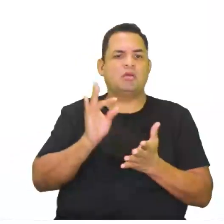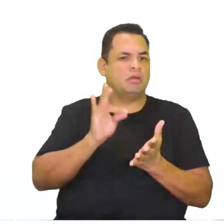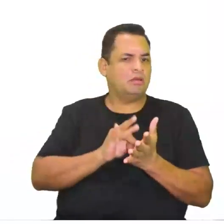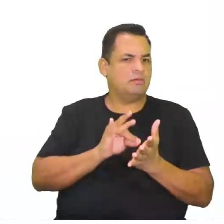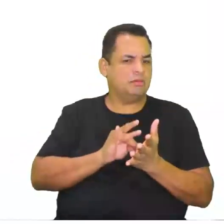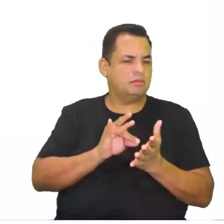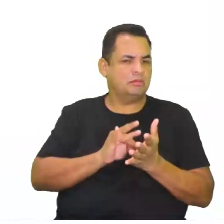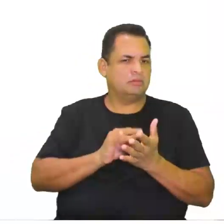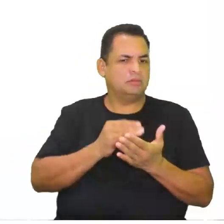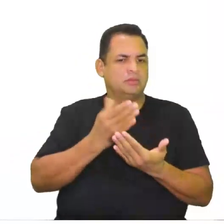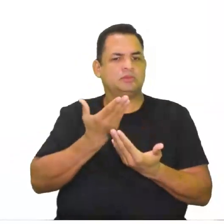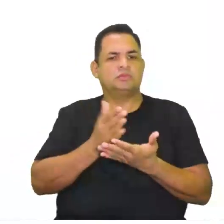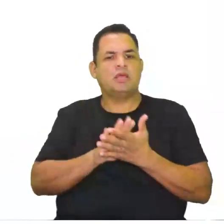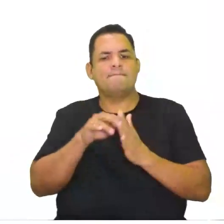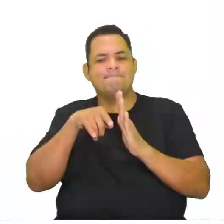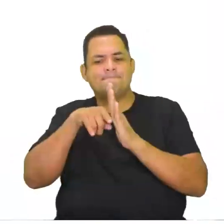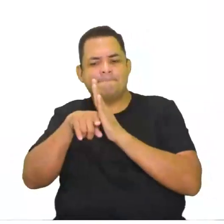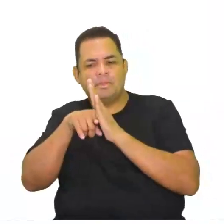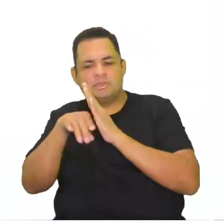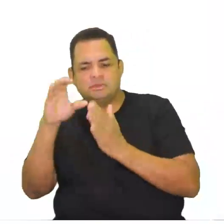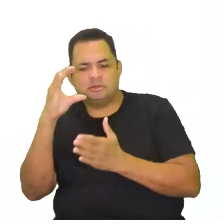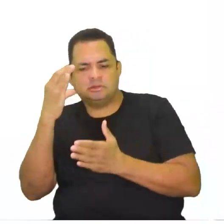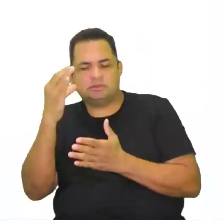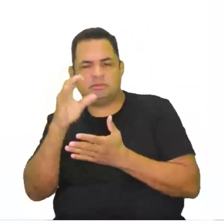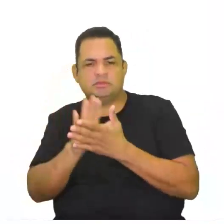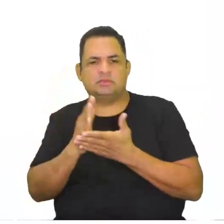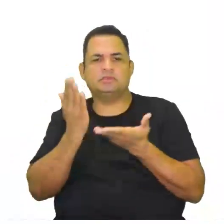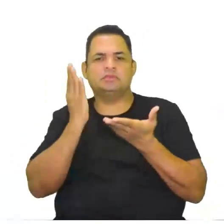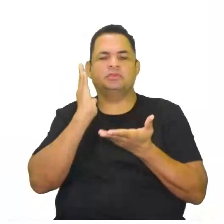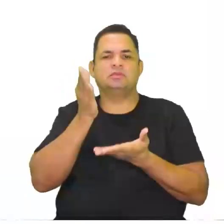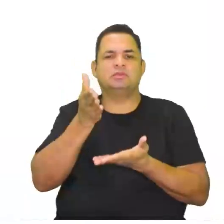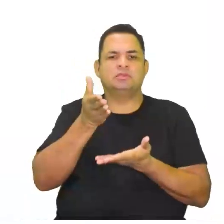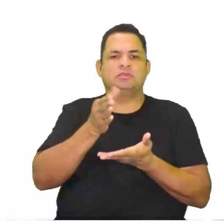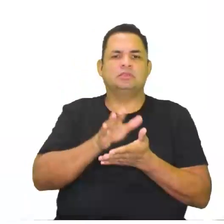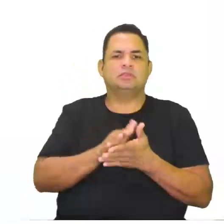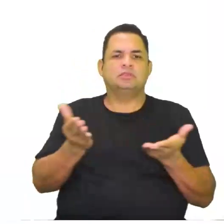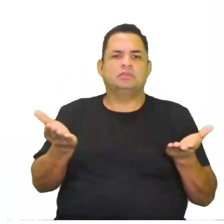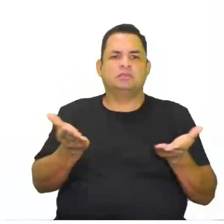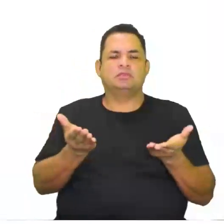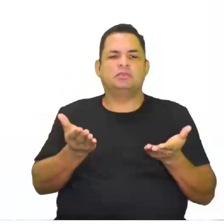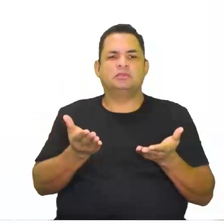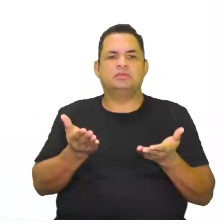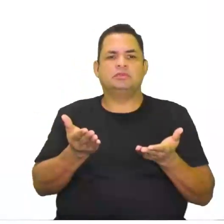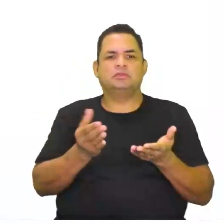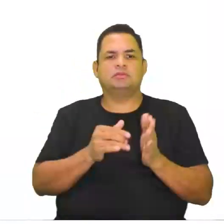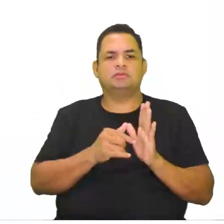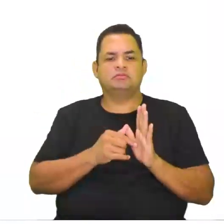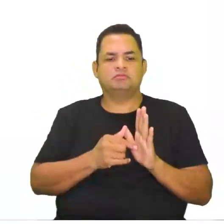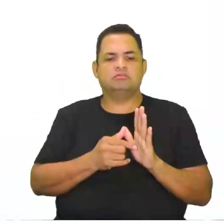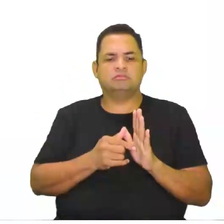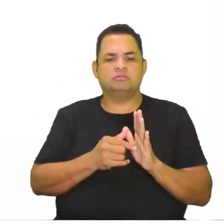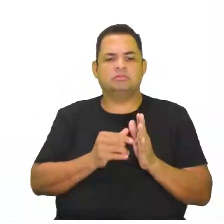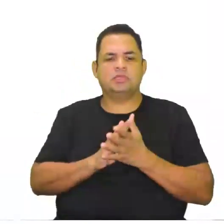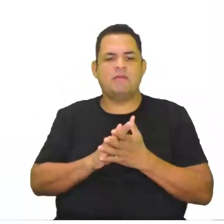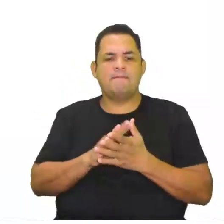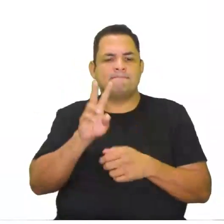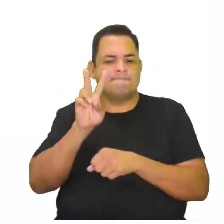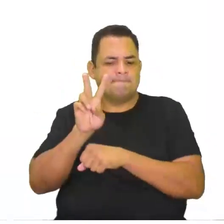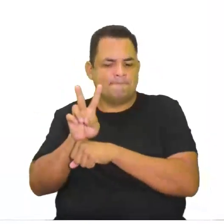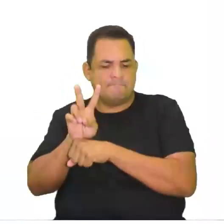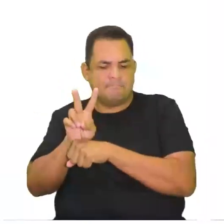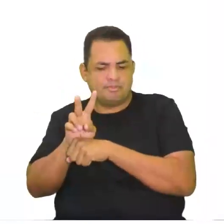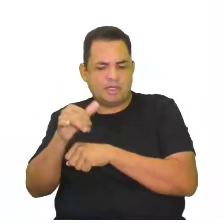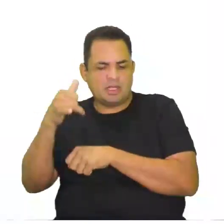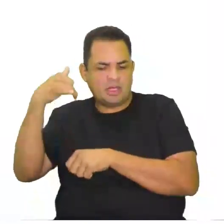realidade. O estudo científico ele já vem trabalhando nessa pauta de prevenção,